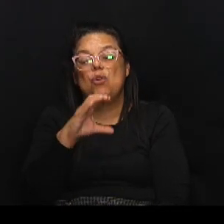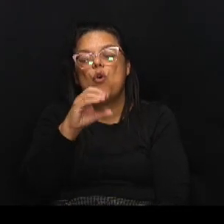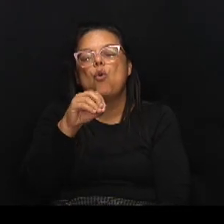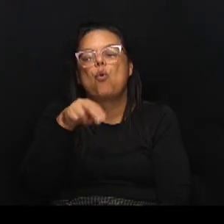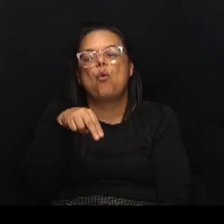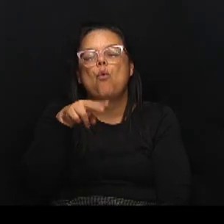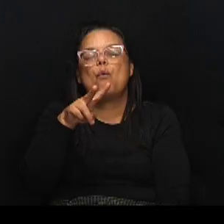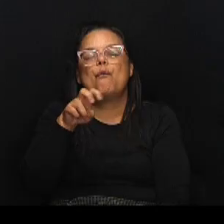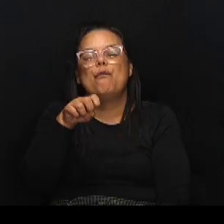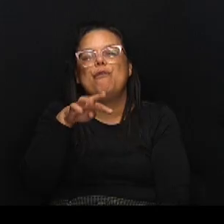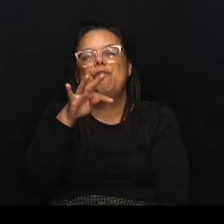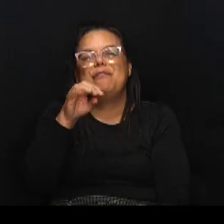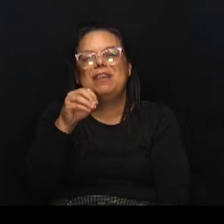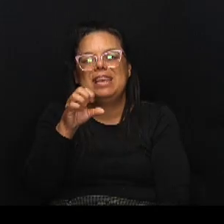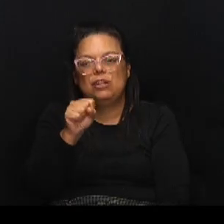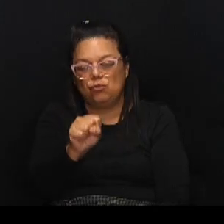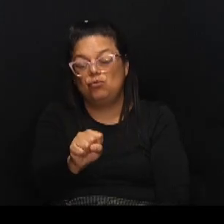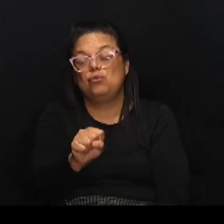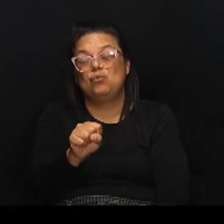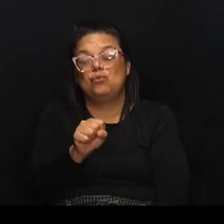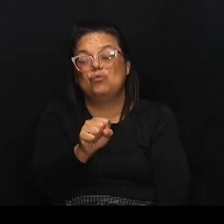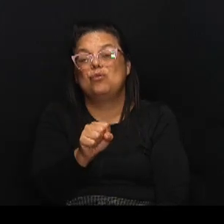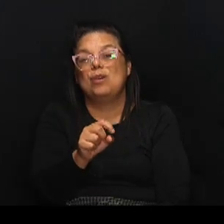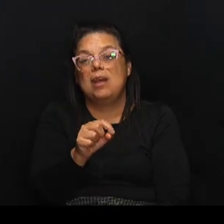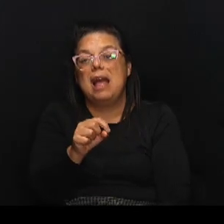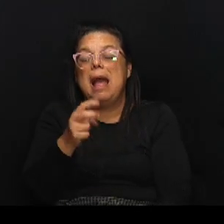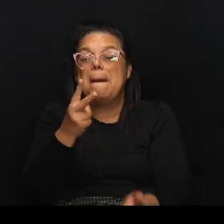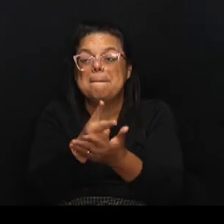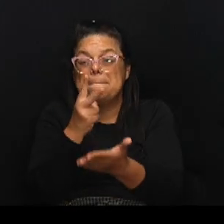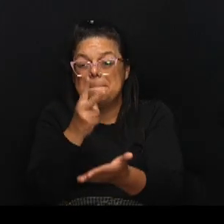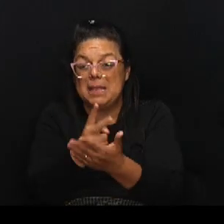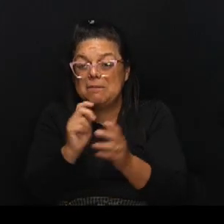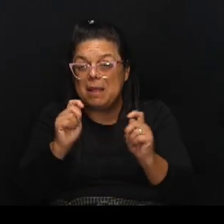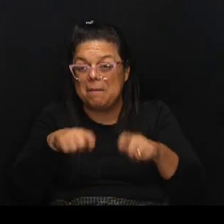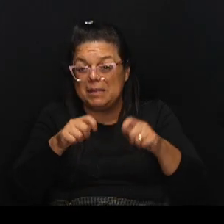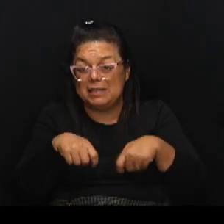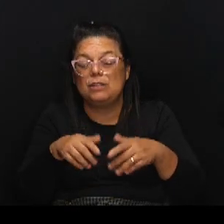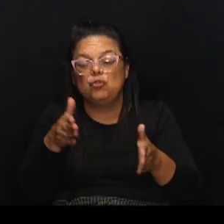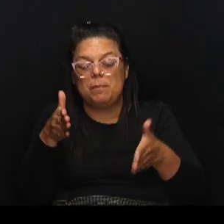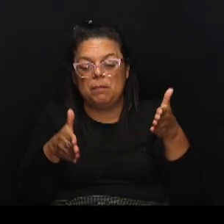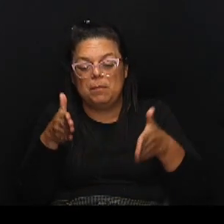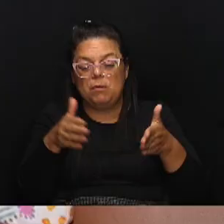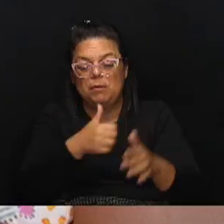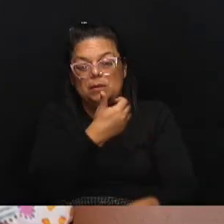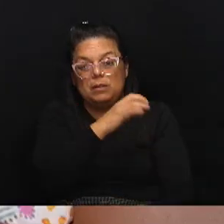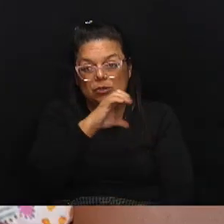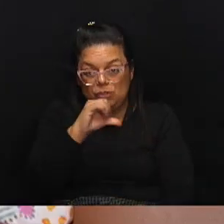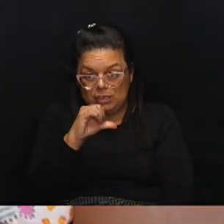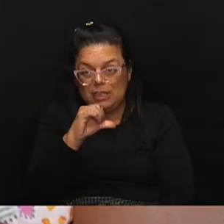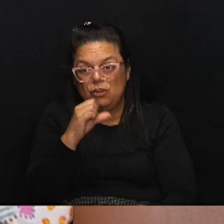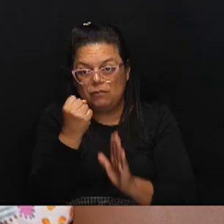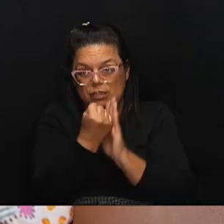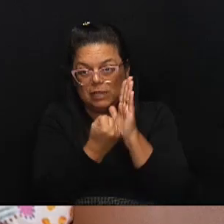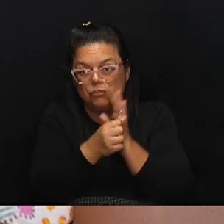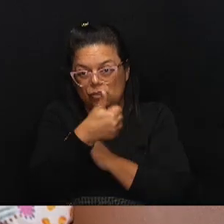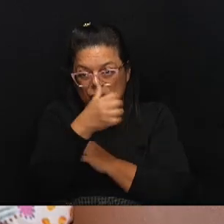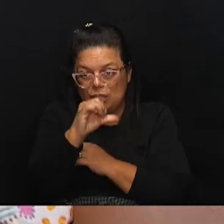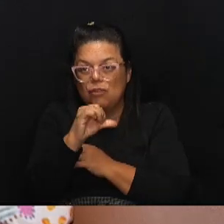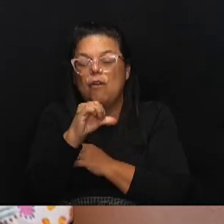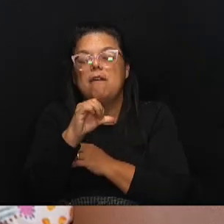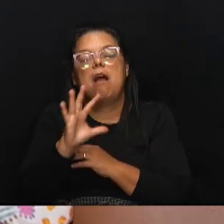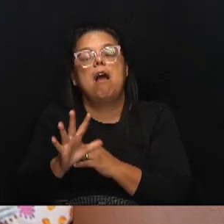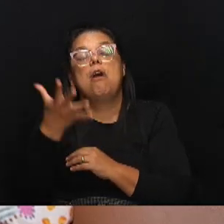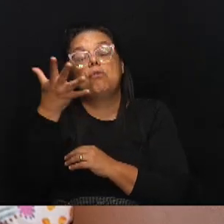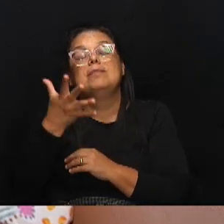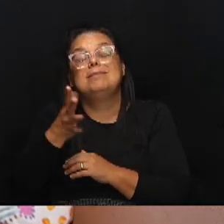você não tem novamente a possibilidade, a mesma que eu estou falando nesse período aqui do século XIX, do início do XIX, acontece